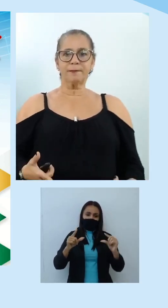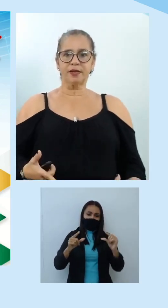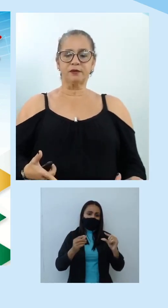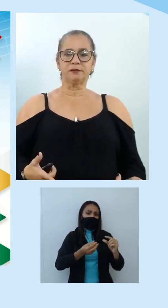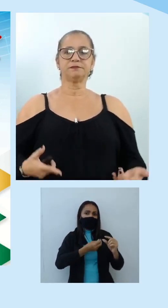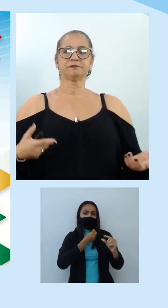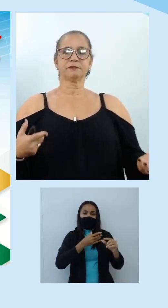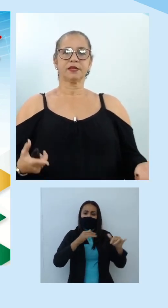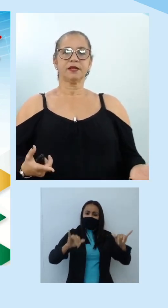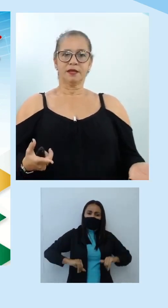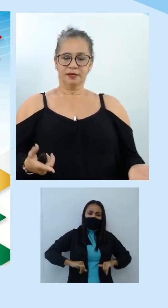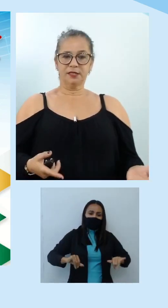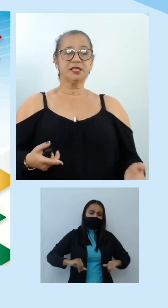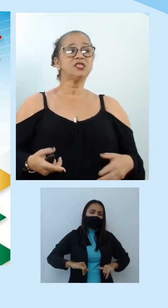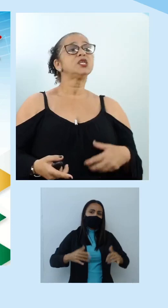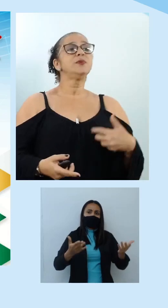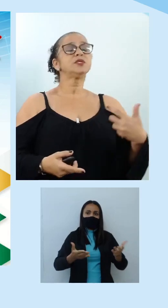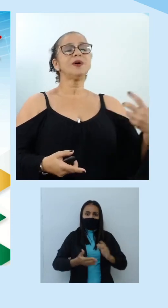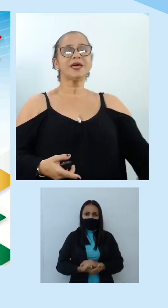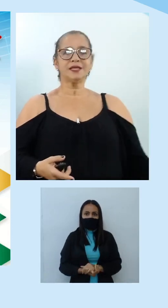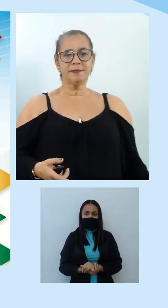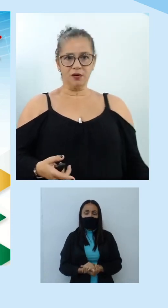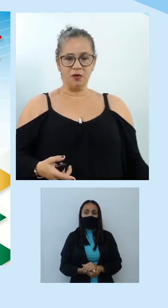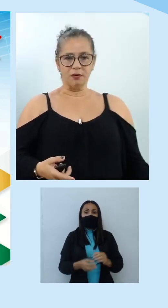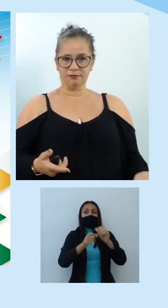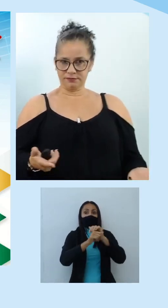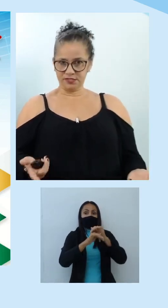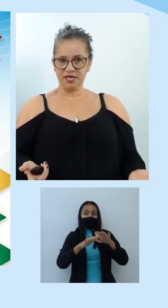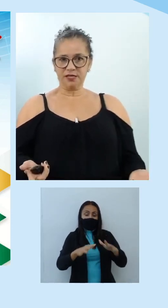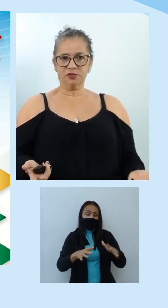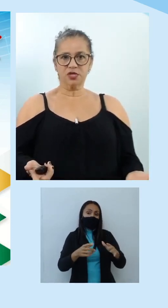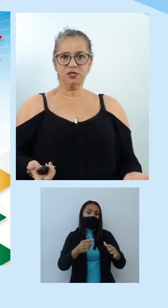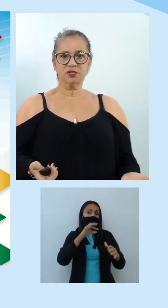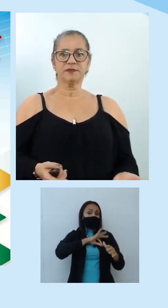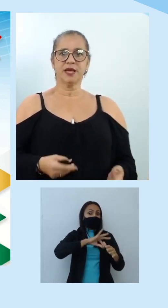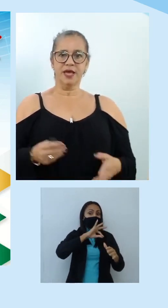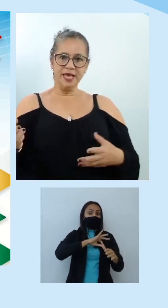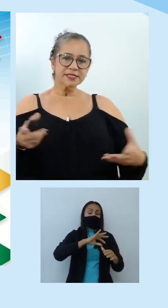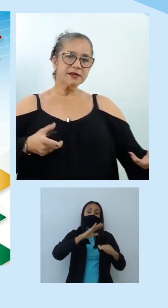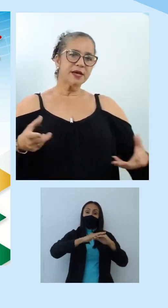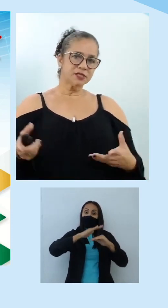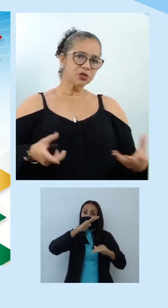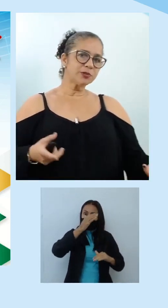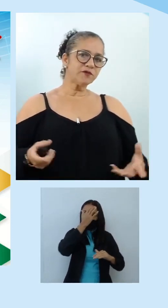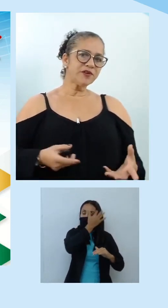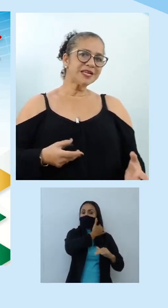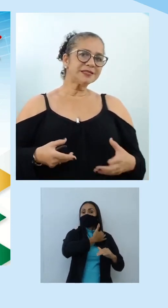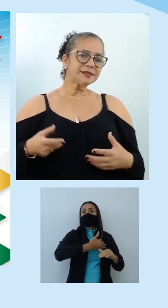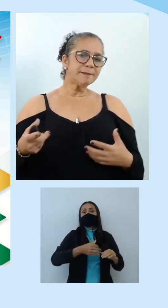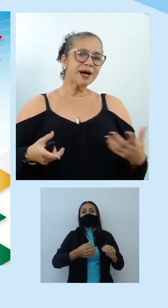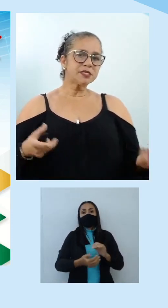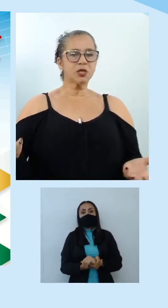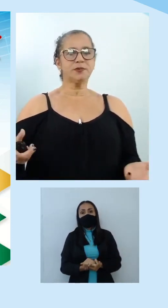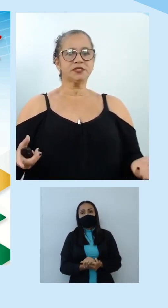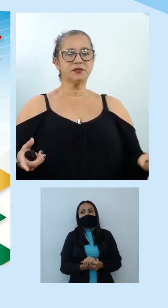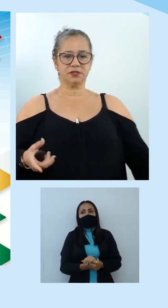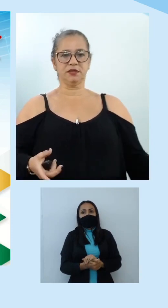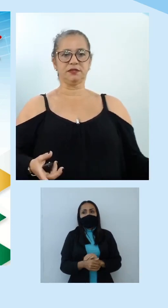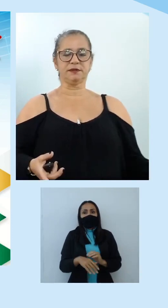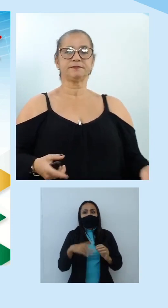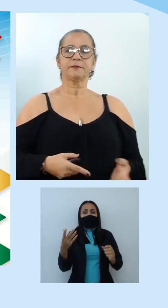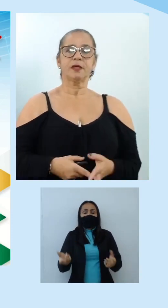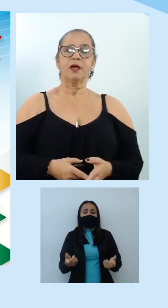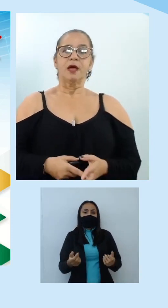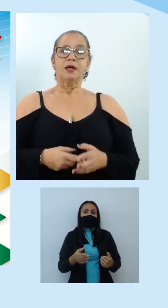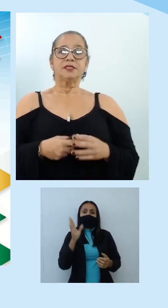um bom emprego. Que distribuísse uma renda maior. Certo, gente? Essa distribuição fica nessa má distribuição de